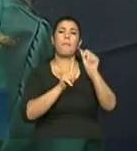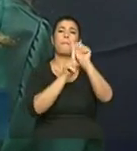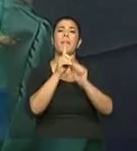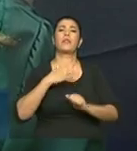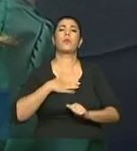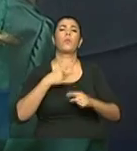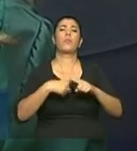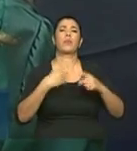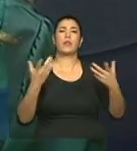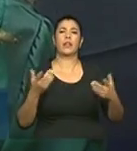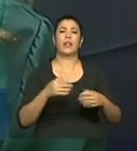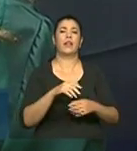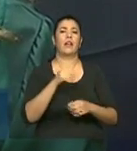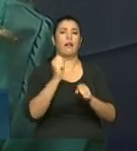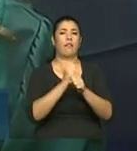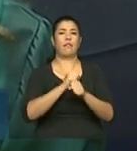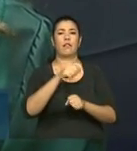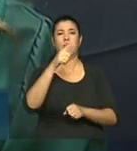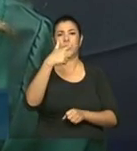2013, nós fizemos...